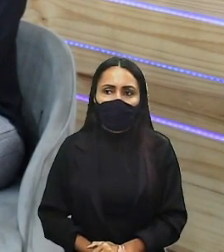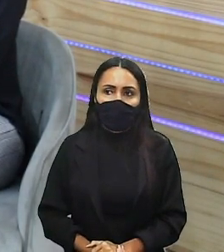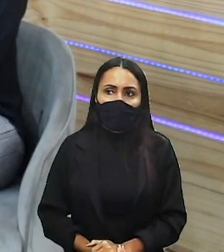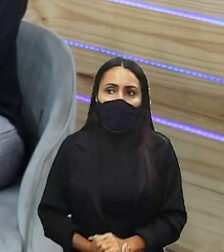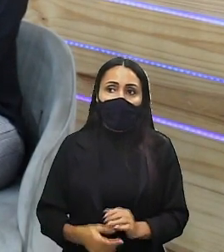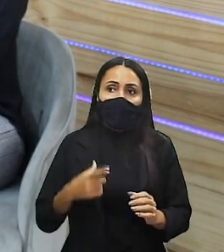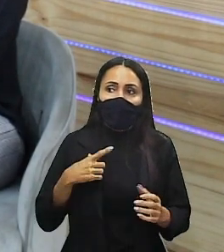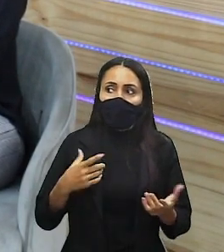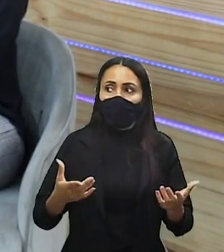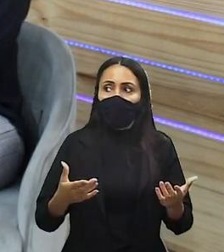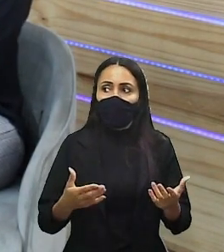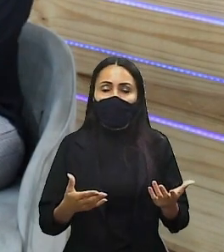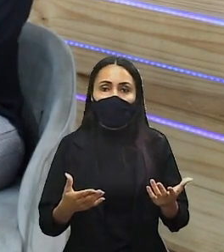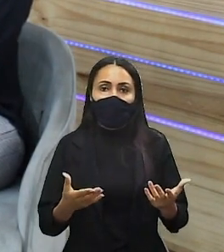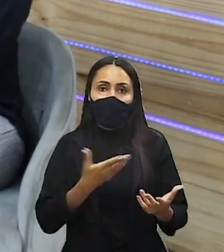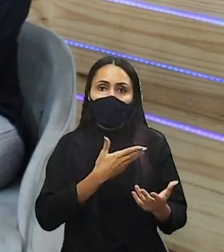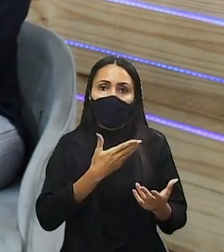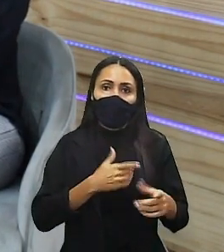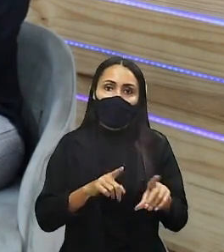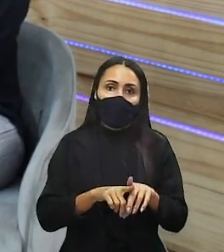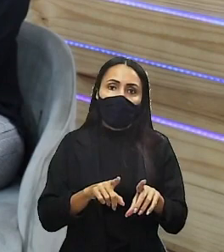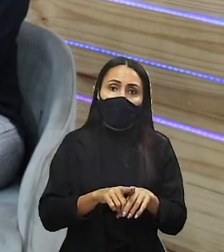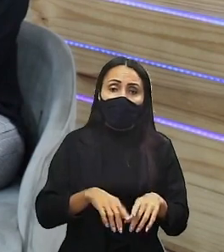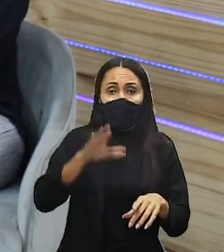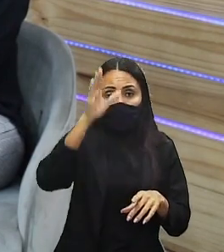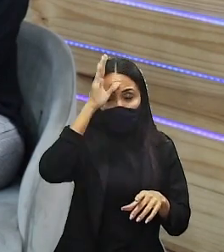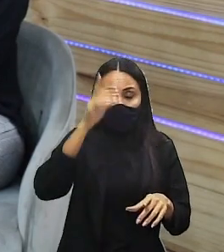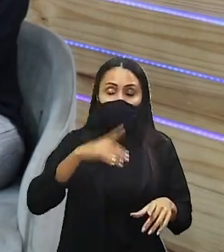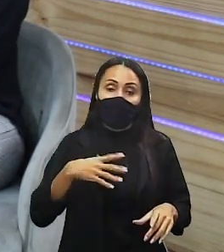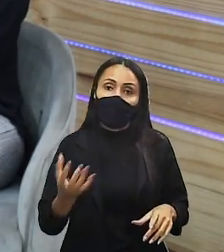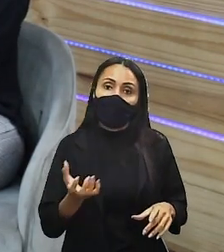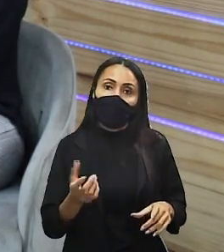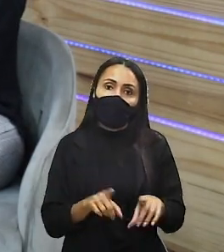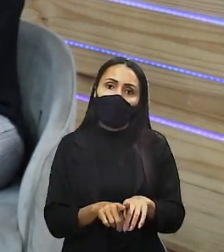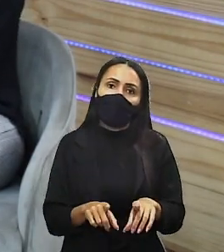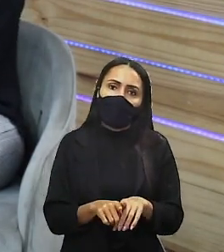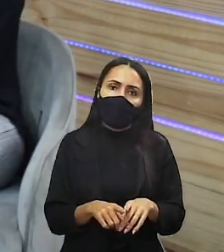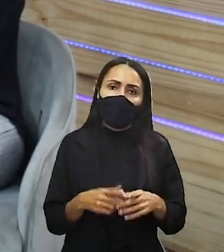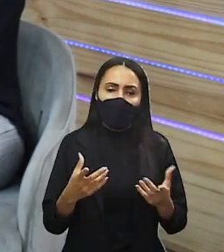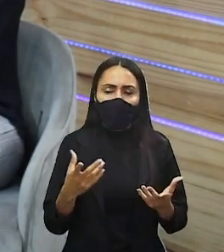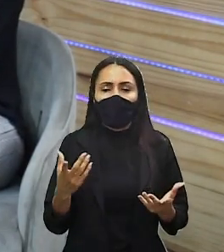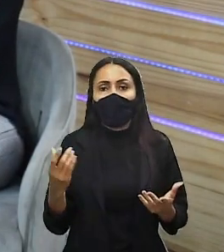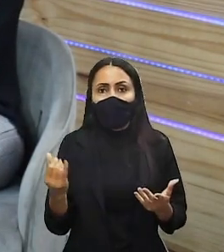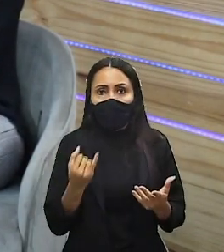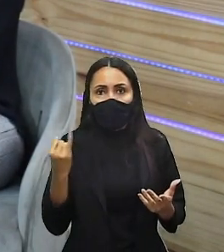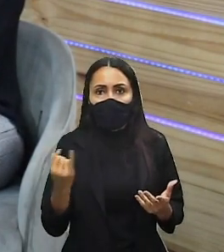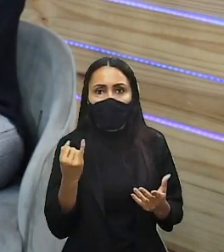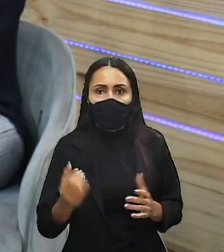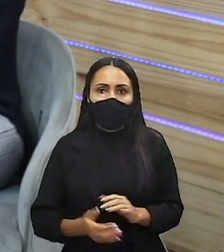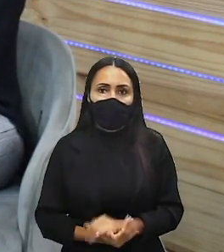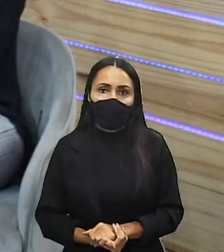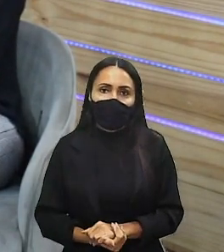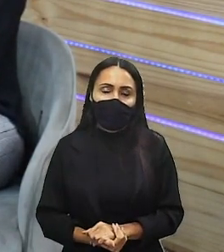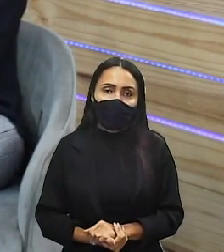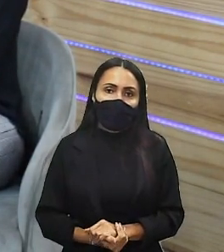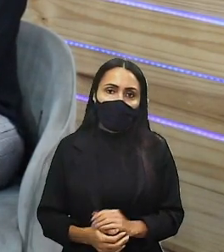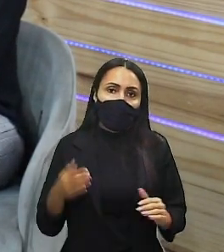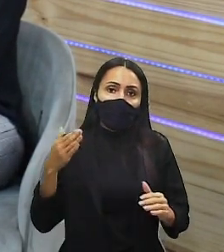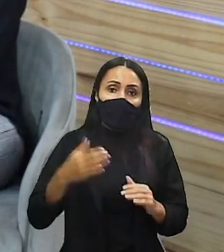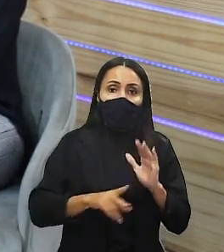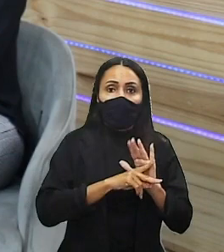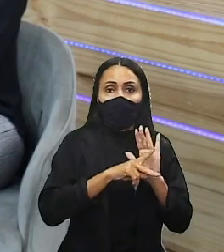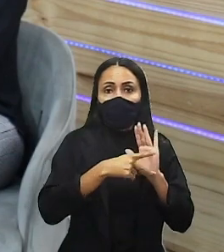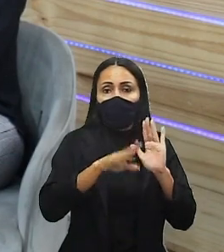colegas também que já queriam, minha sobrinha queria, porque ela vê minha atividade, né, e fica achando interessante. E dentro da própria escola